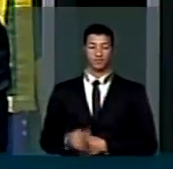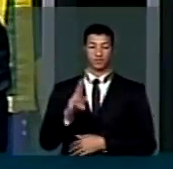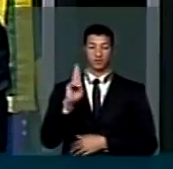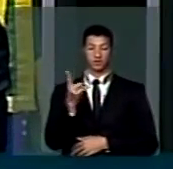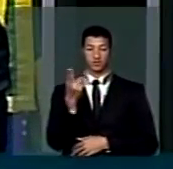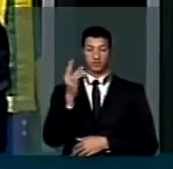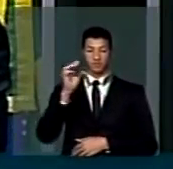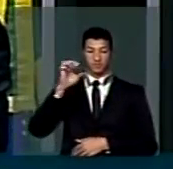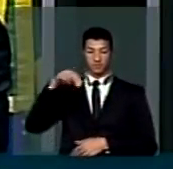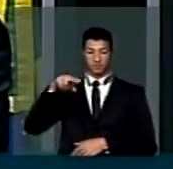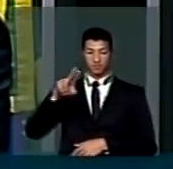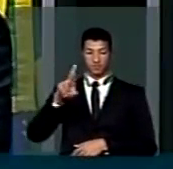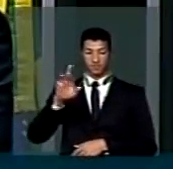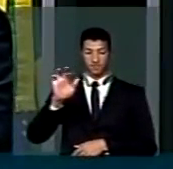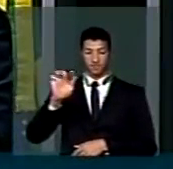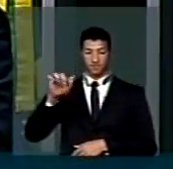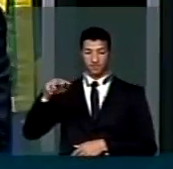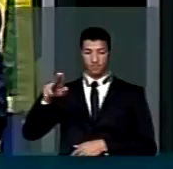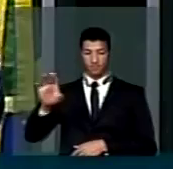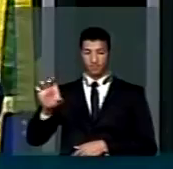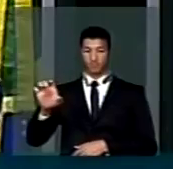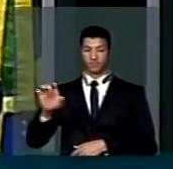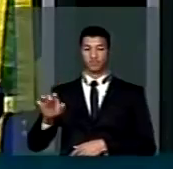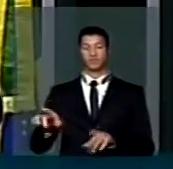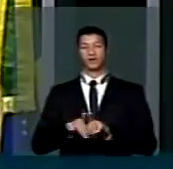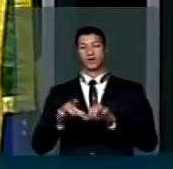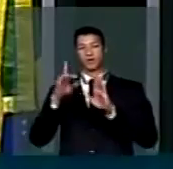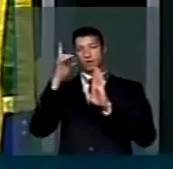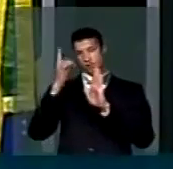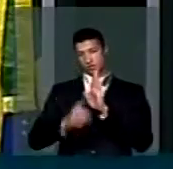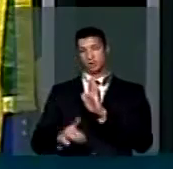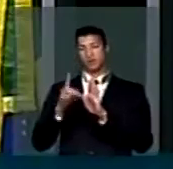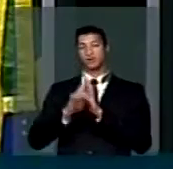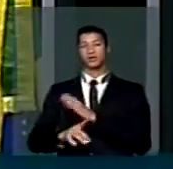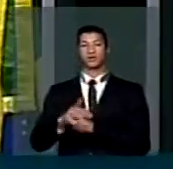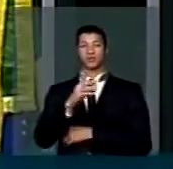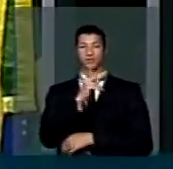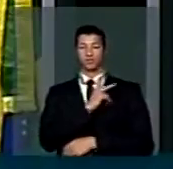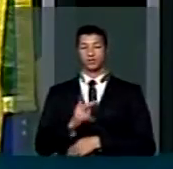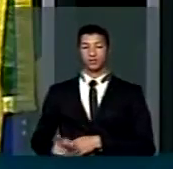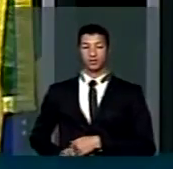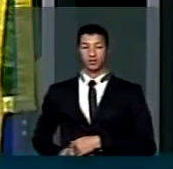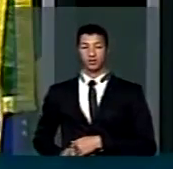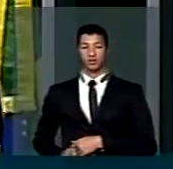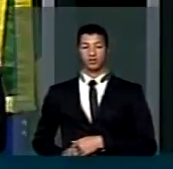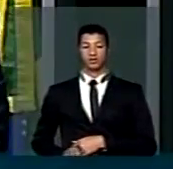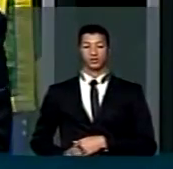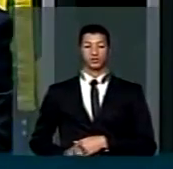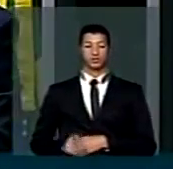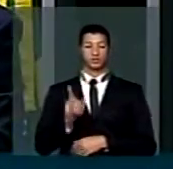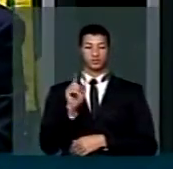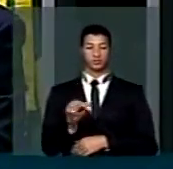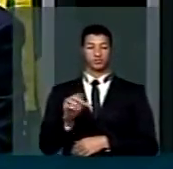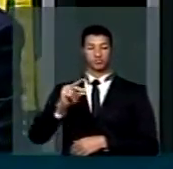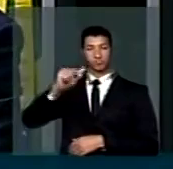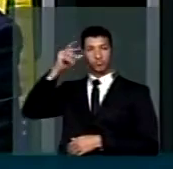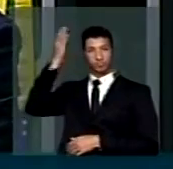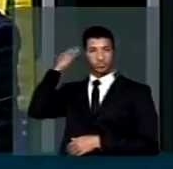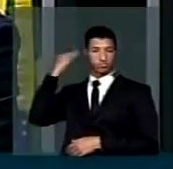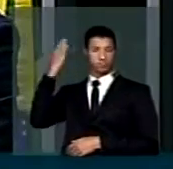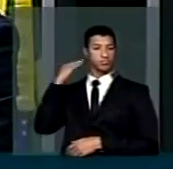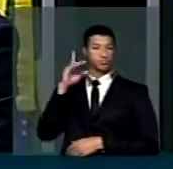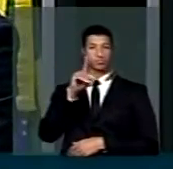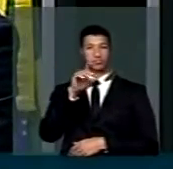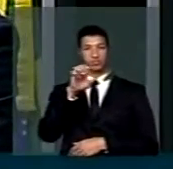Henrique Eduardo Alves. A declaração do presidente foi de que lá no DEM